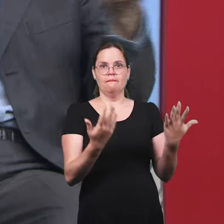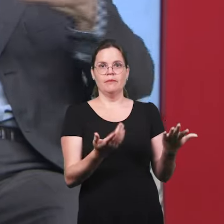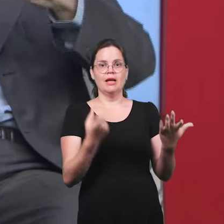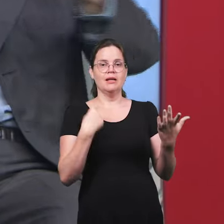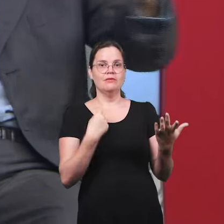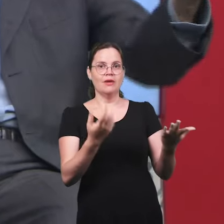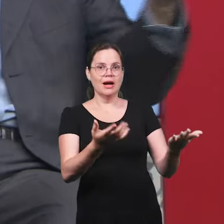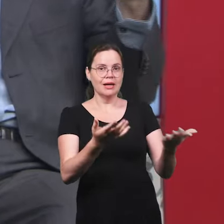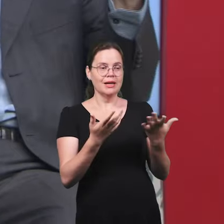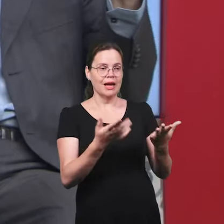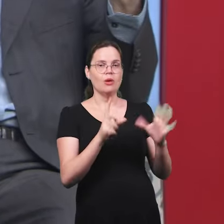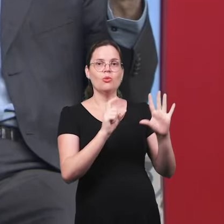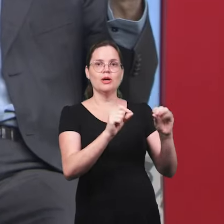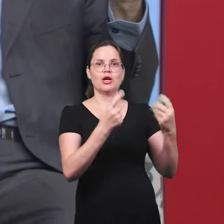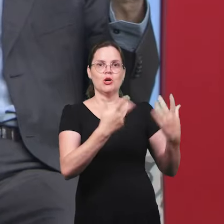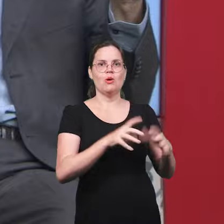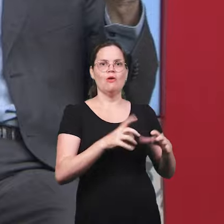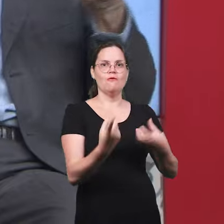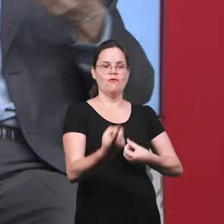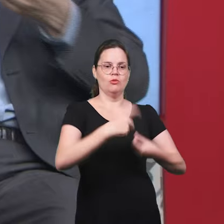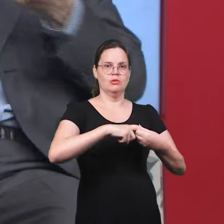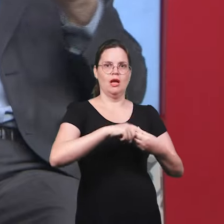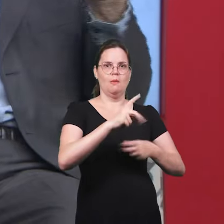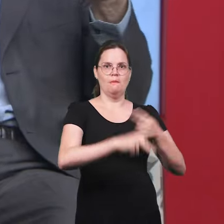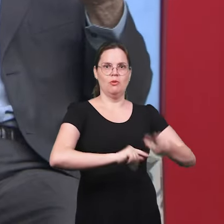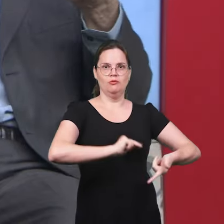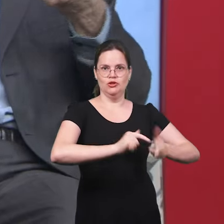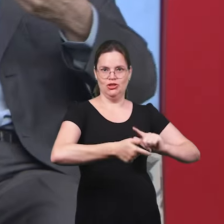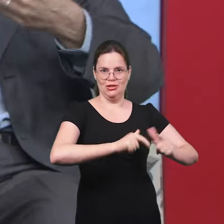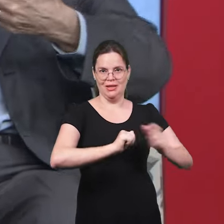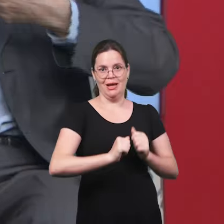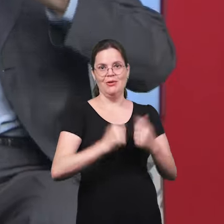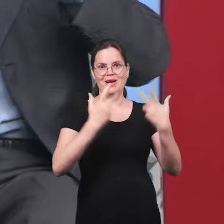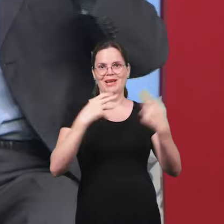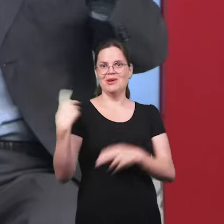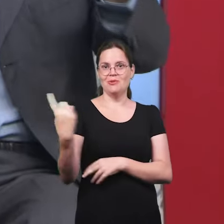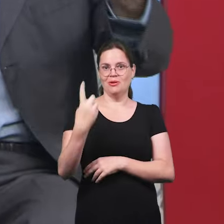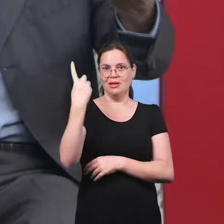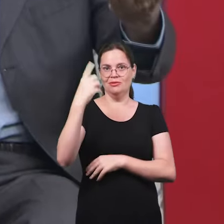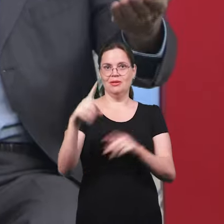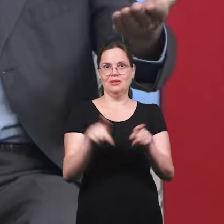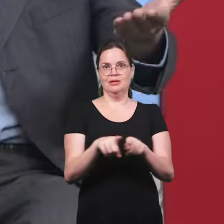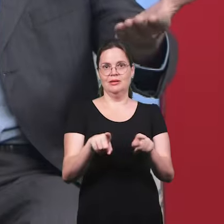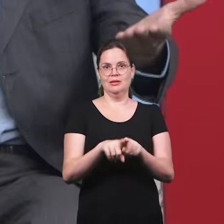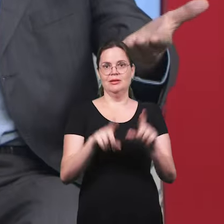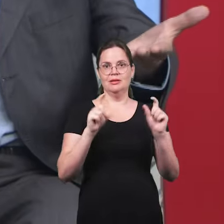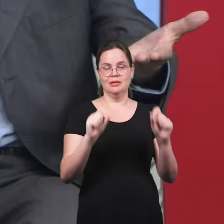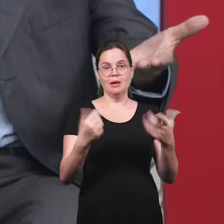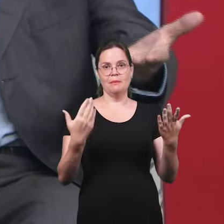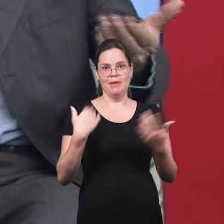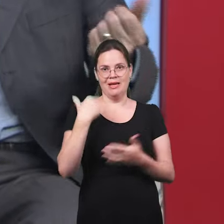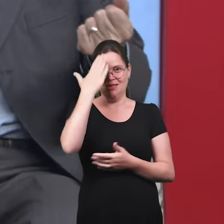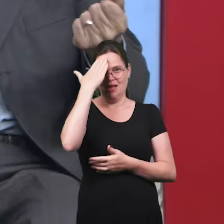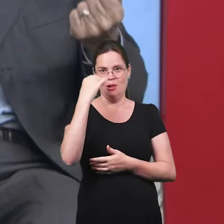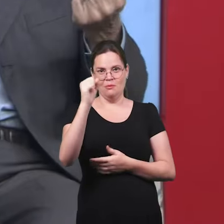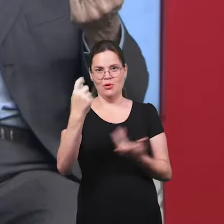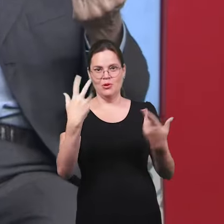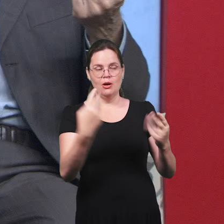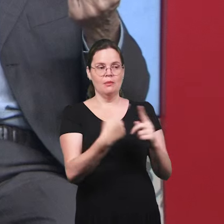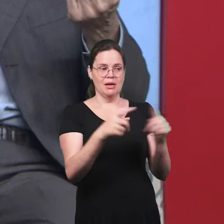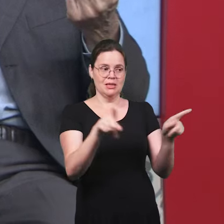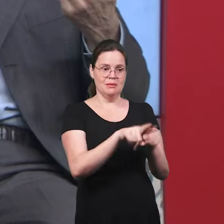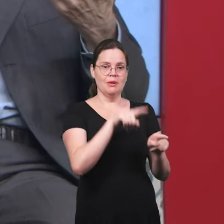Salomão fez, como Davi fez nos seus dias, mas não somente isso, para restaurar também a vida espiritual de